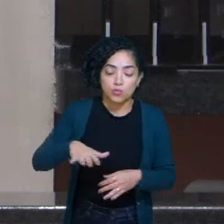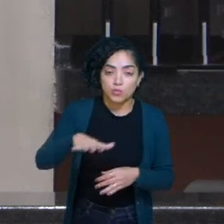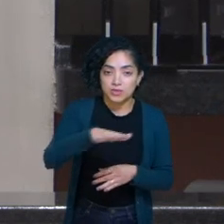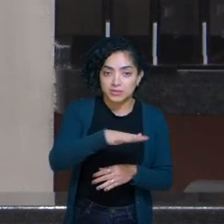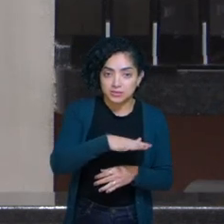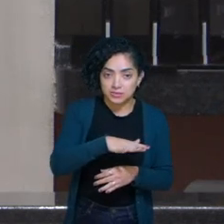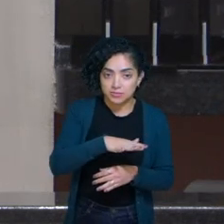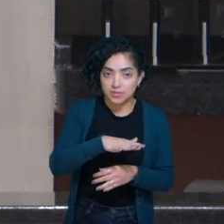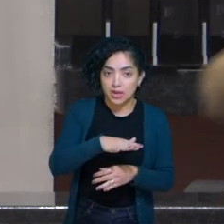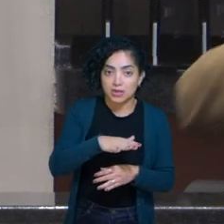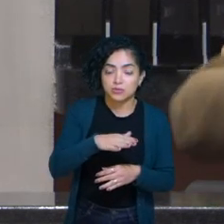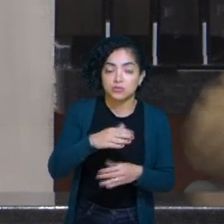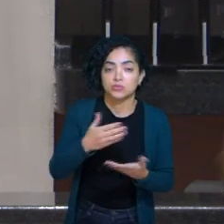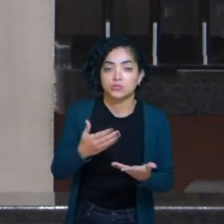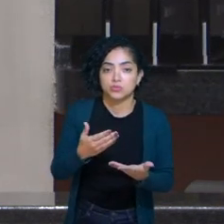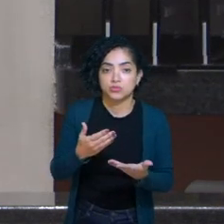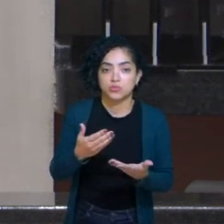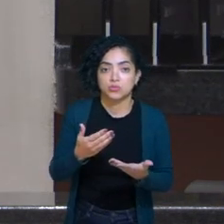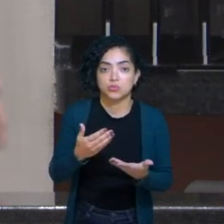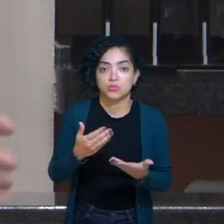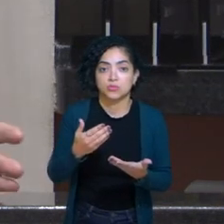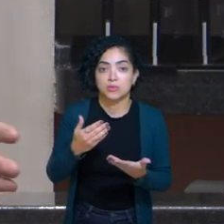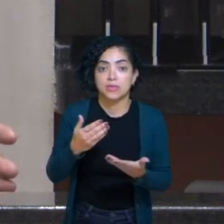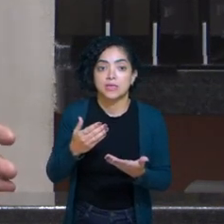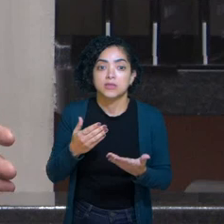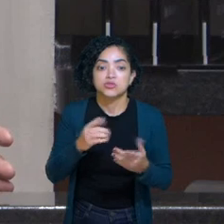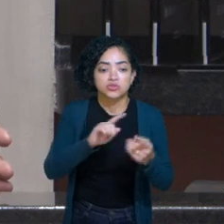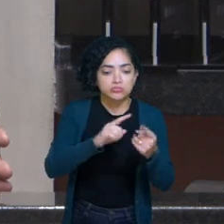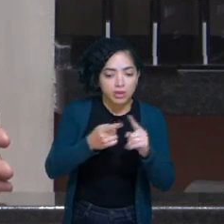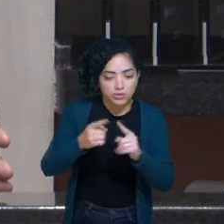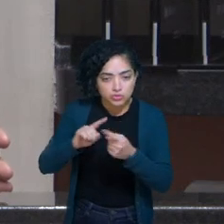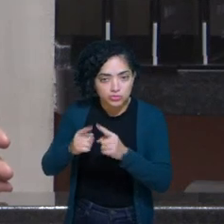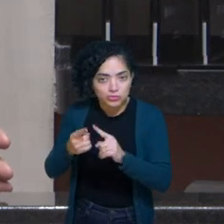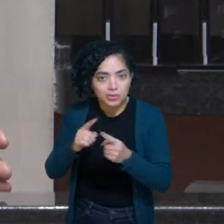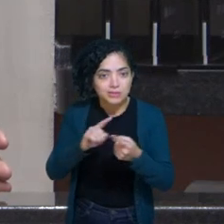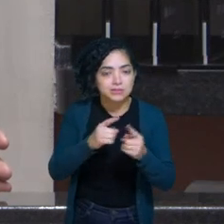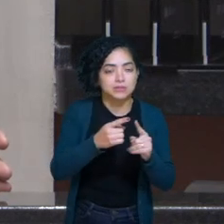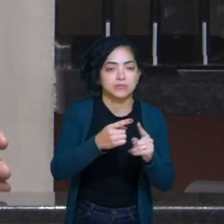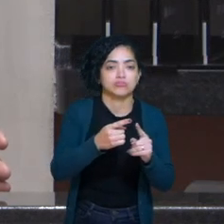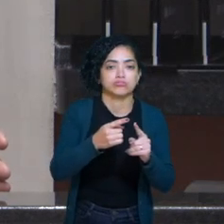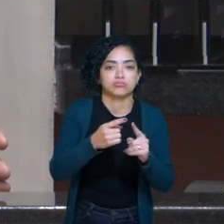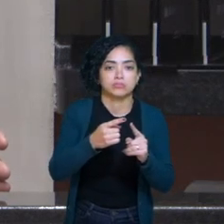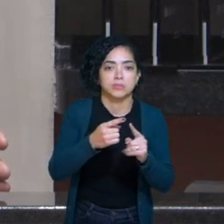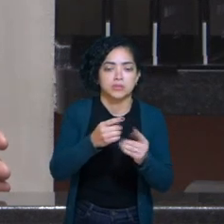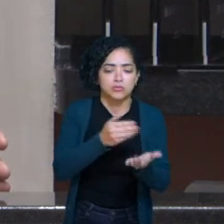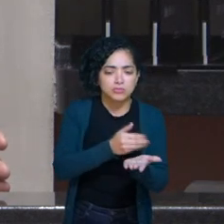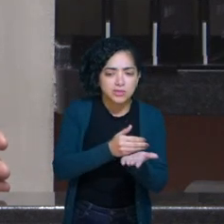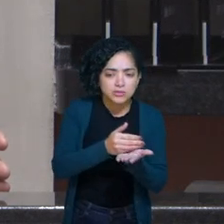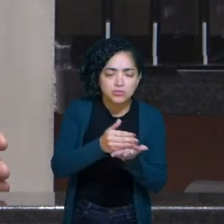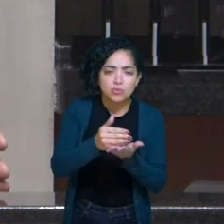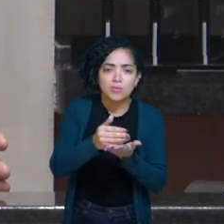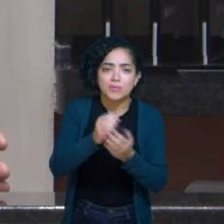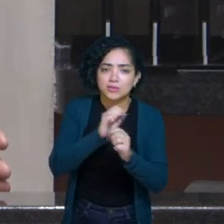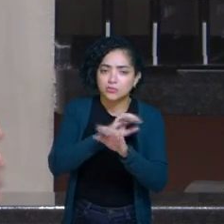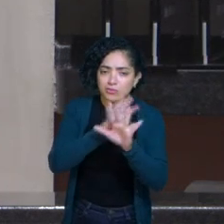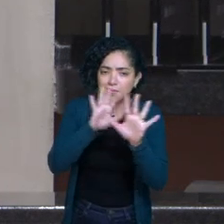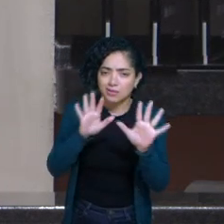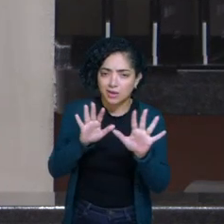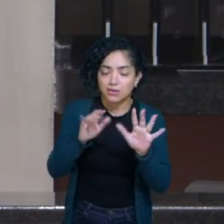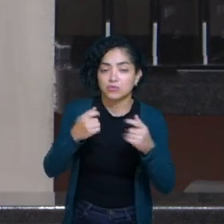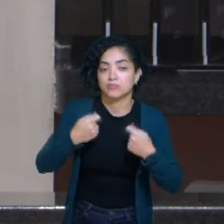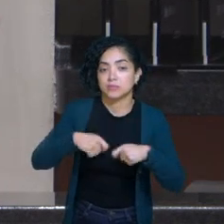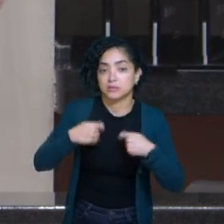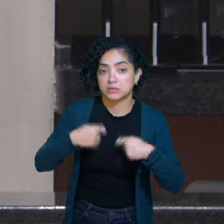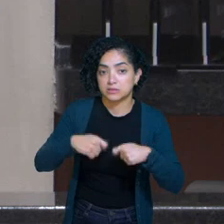de consenso e um espaço de articulação então desde o princípio nós os Claro que seria necessário